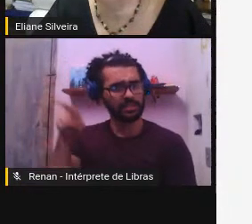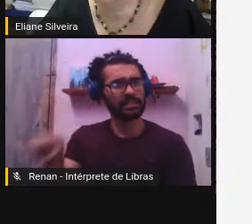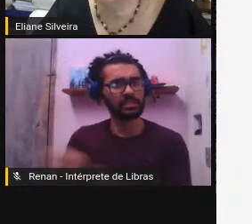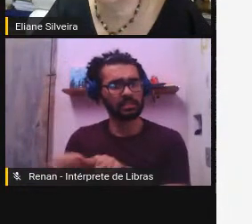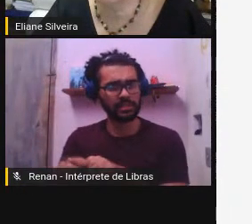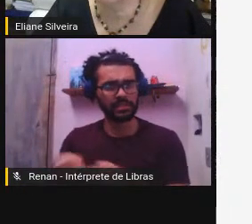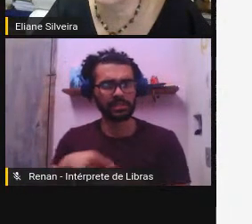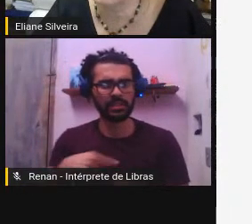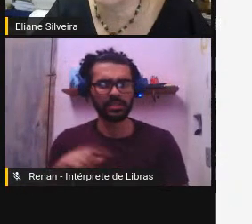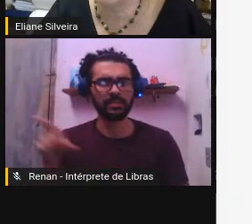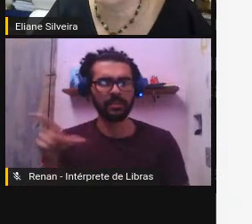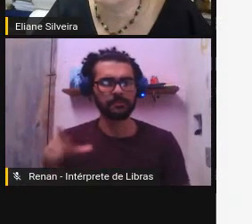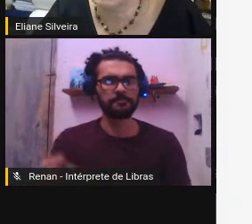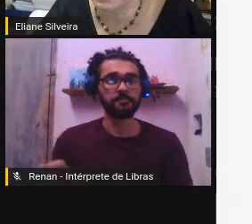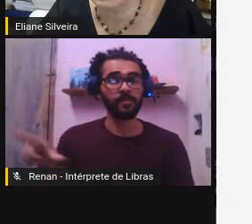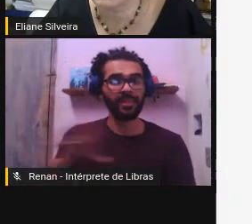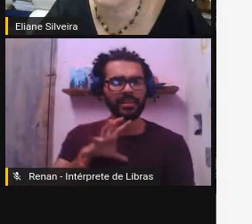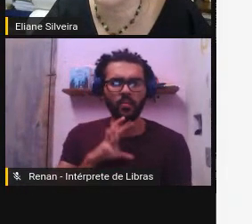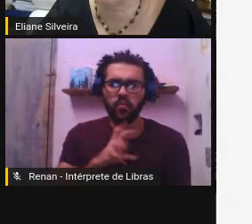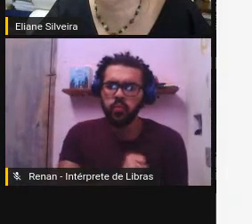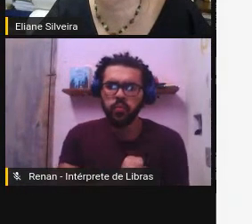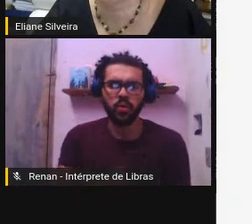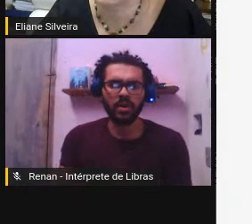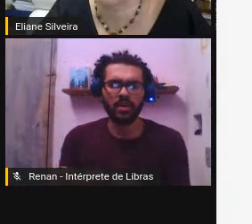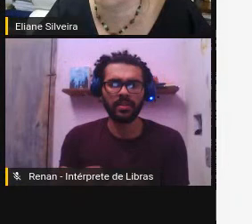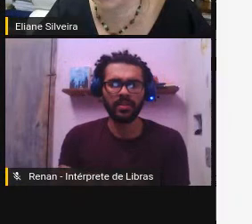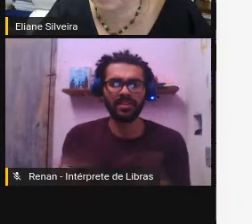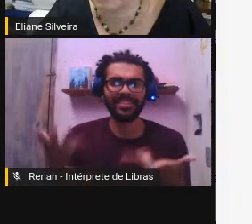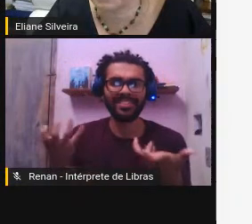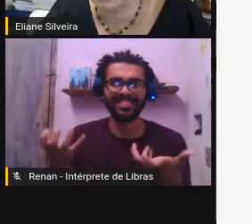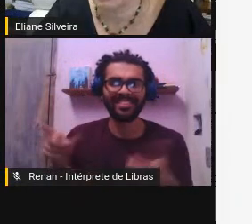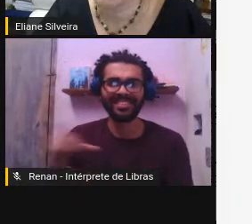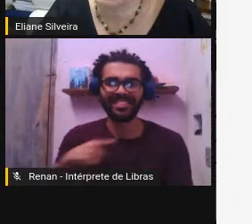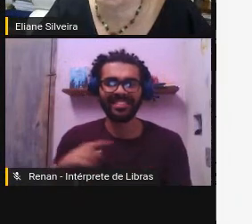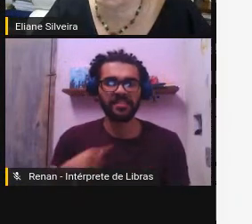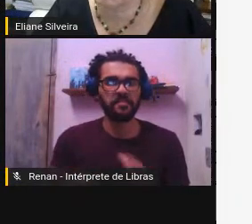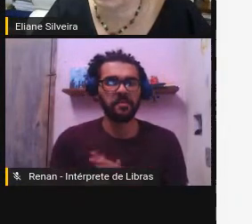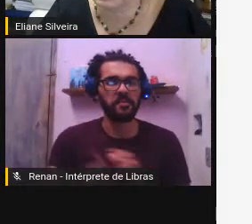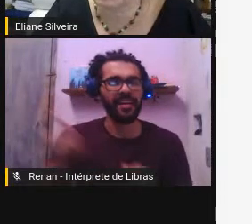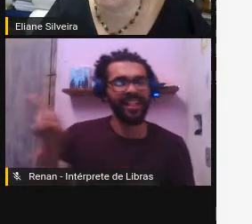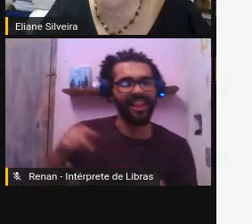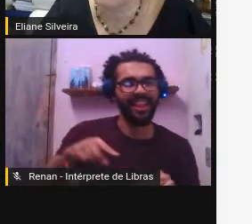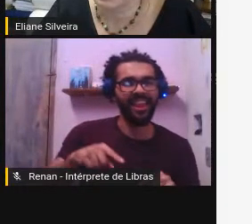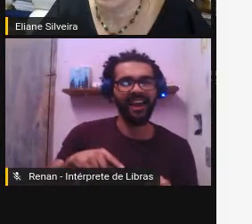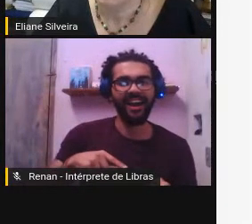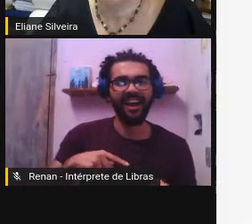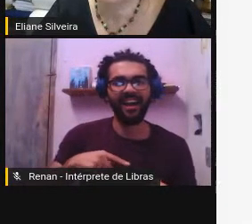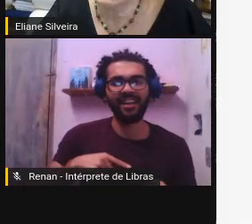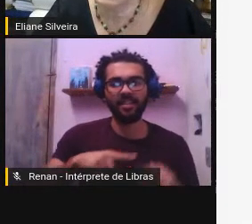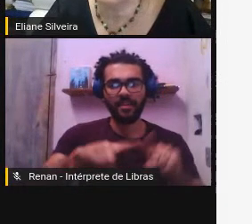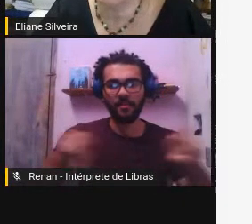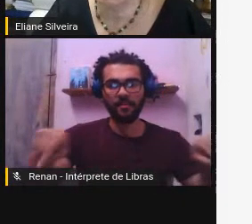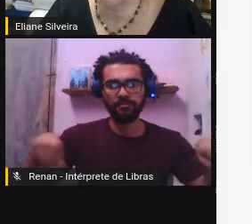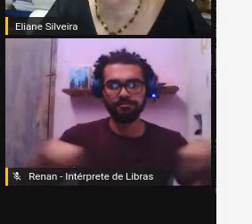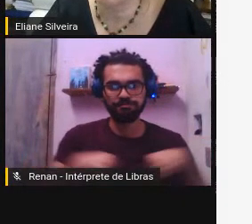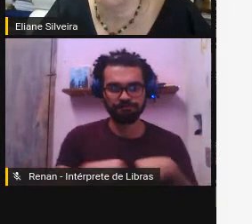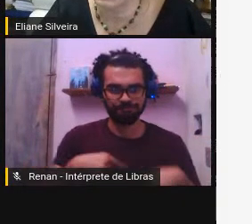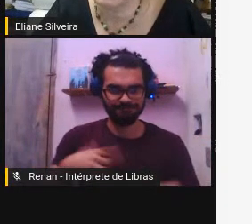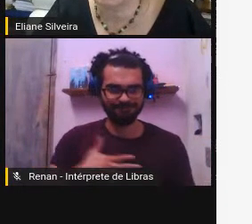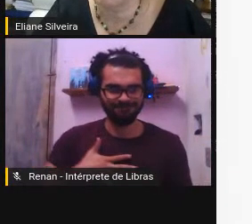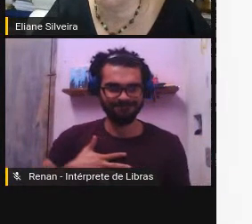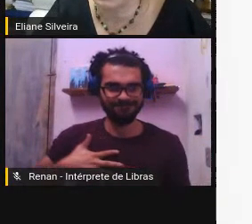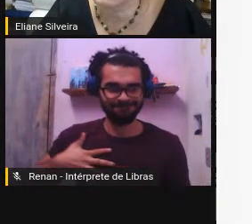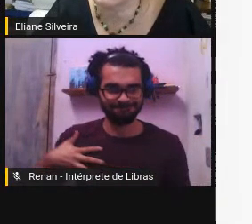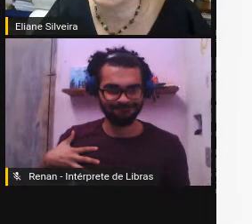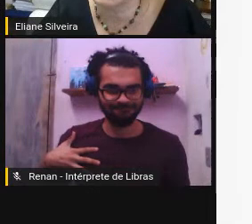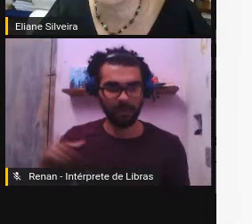ele nunca encontrou um princípio com os iates que ele lançou no lago de Genebra para a sua diversão. Mas a ideia de construir